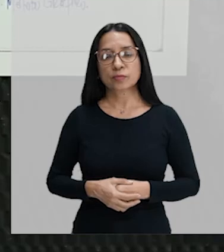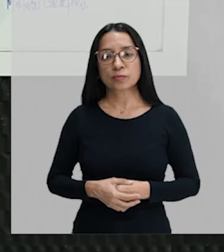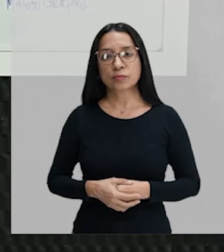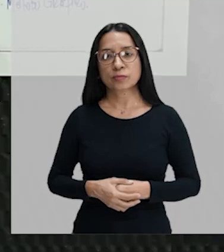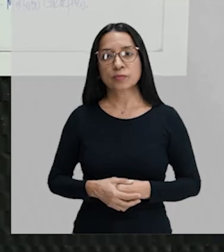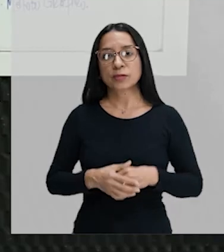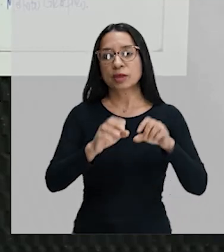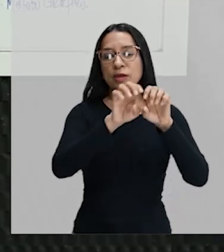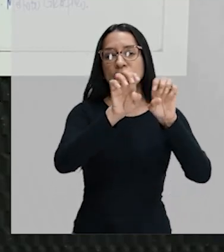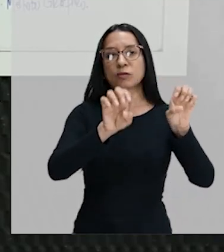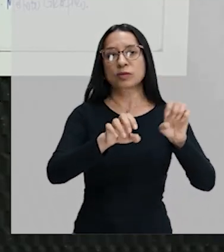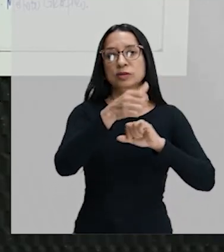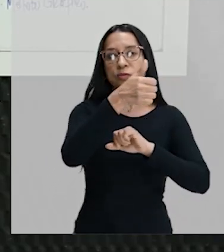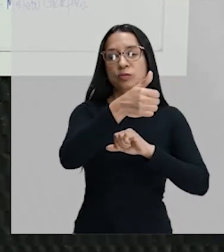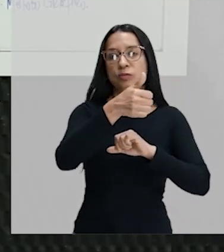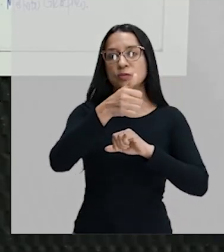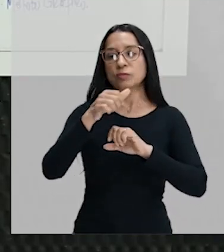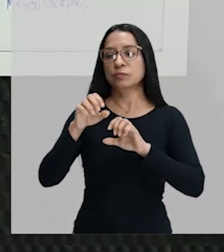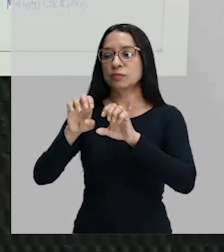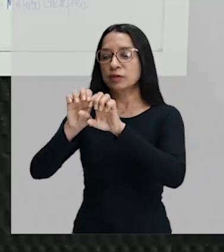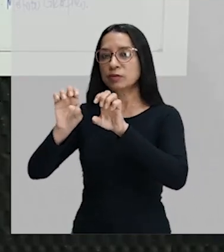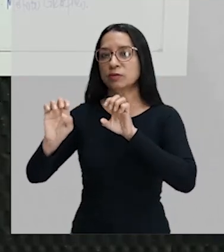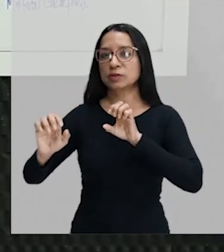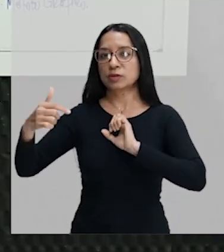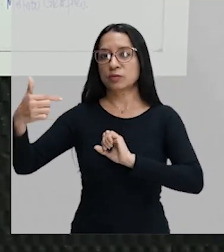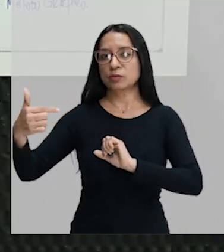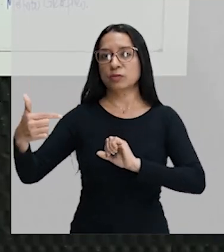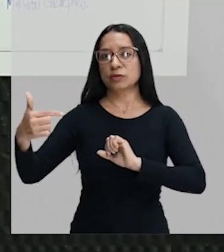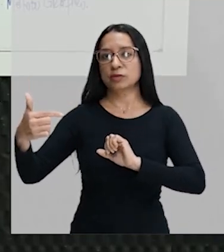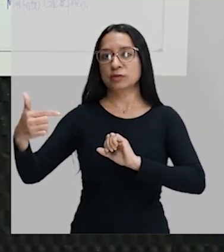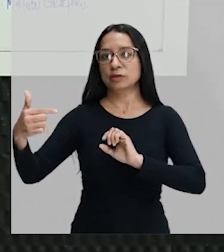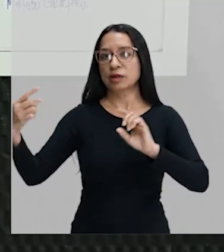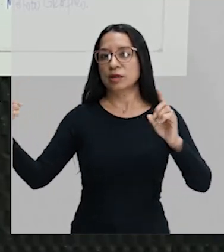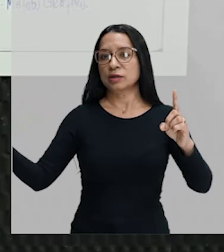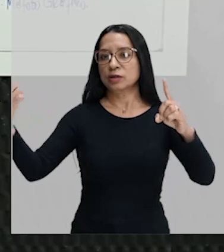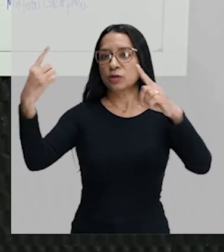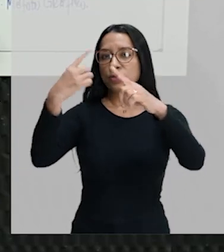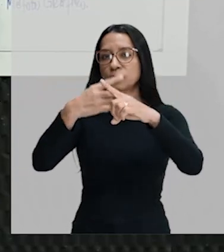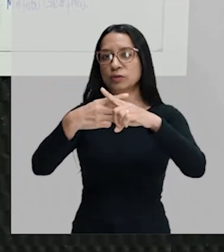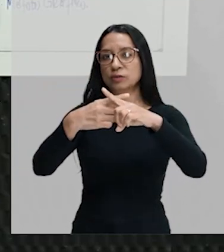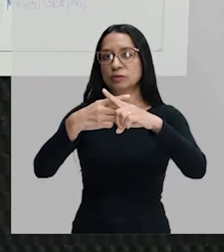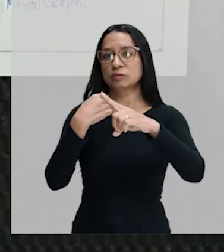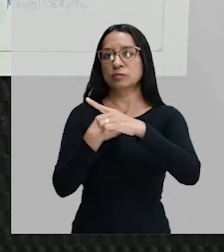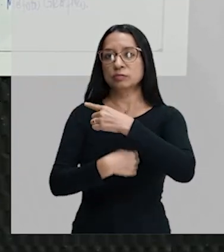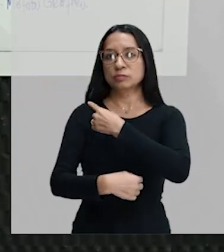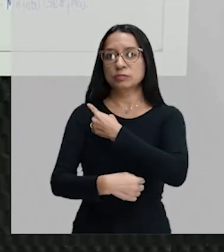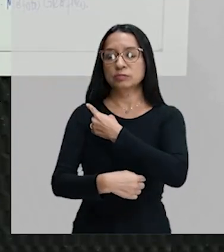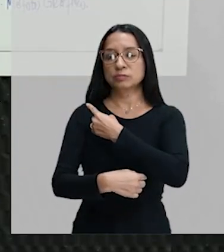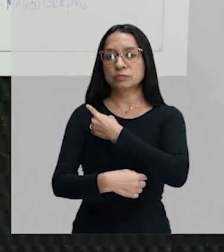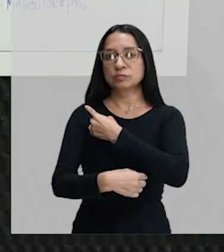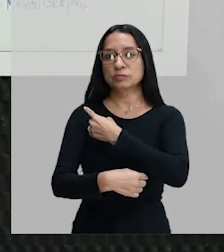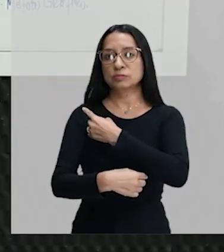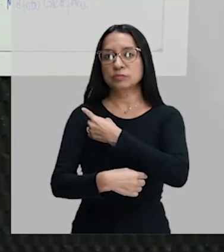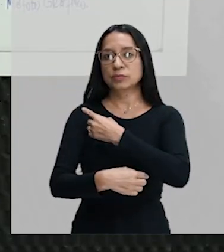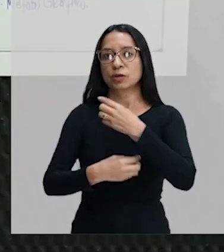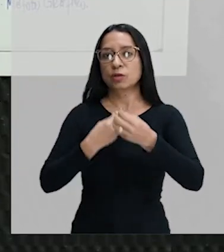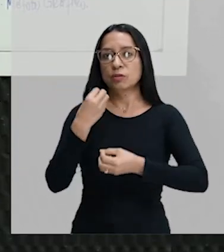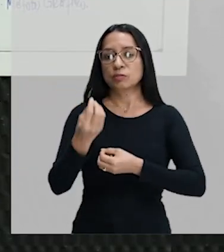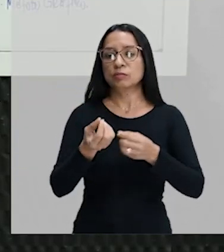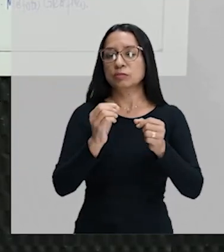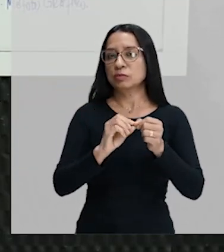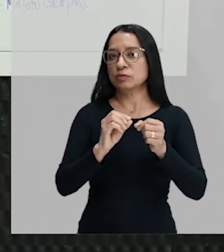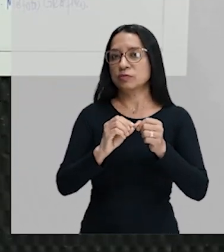2, certo? Eles se cruzariam nesse ponto aqui, ó, tá? Como eu não